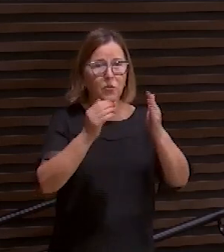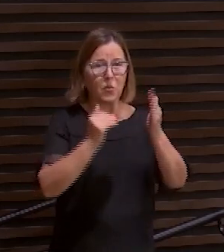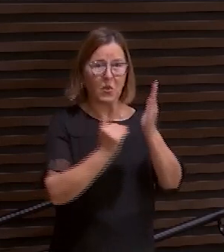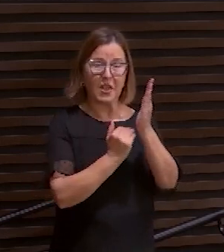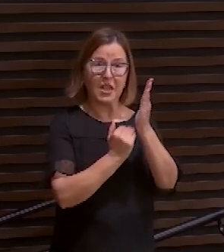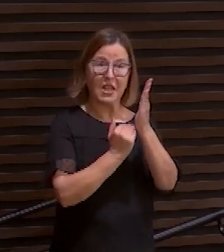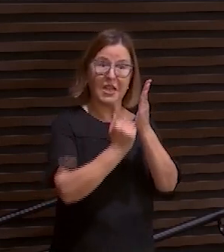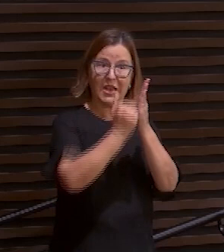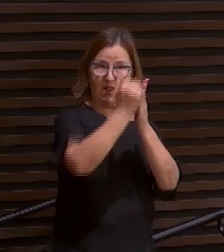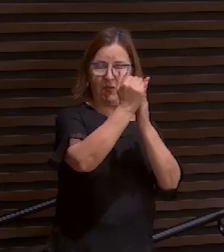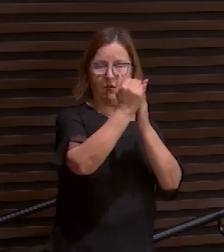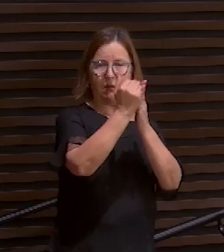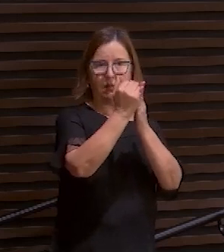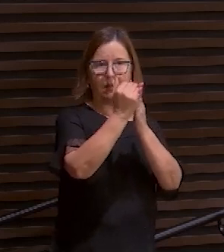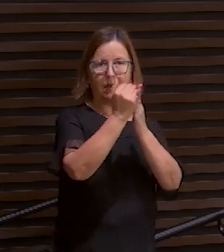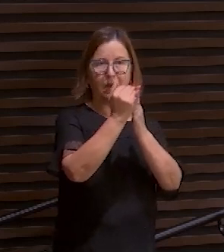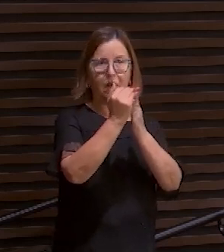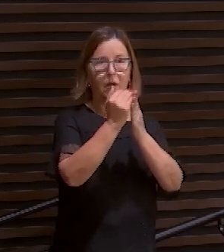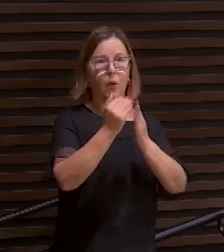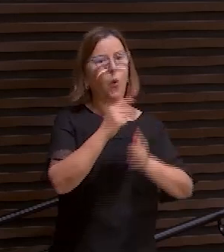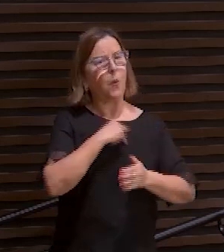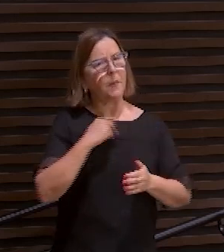Ele disse, eu sei.